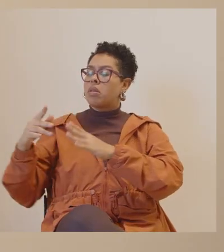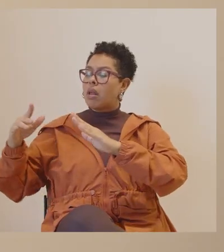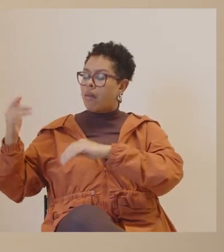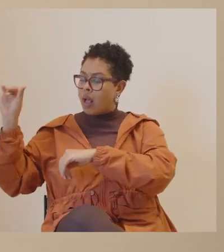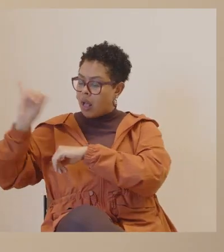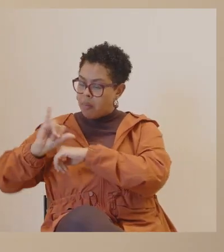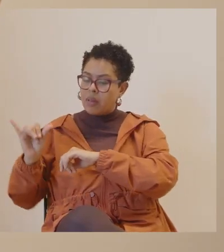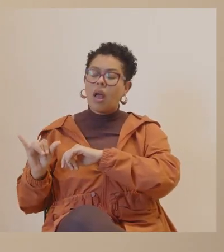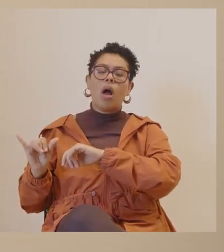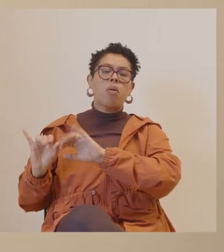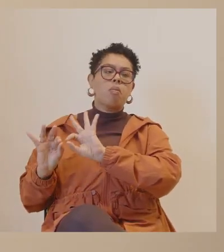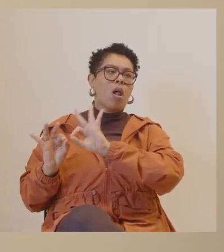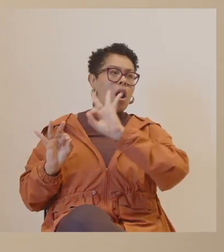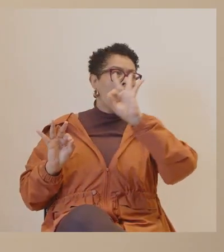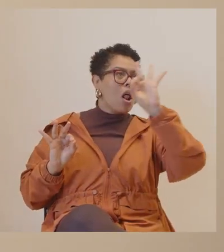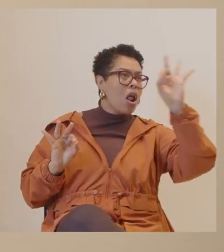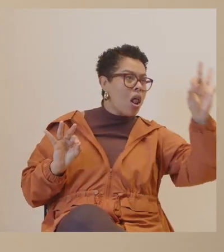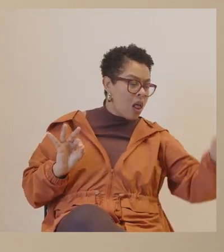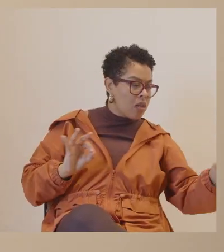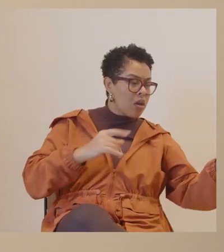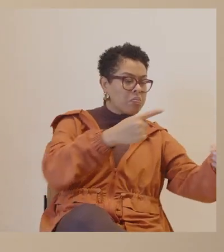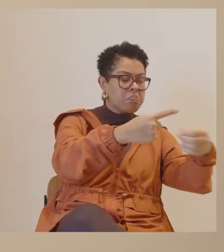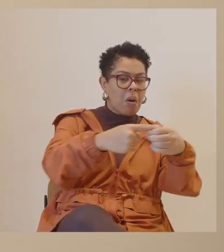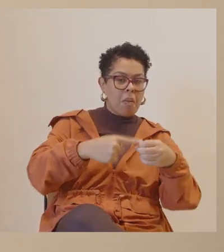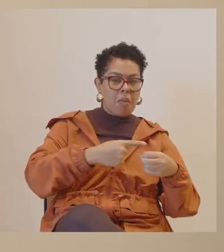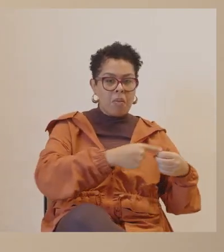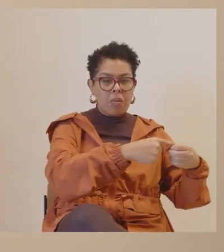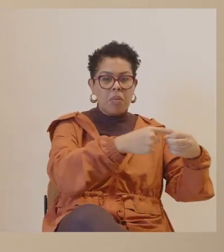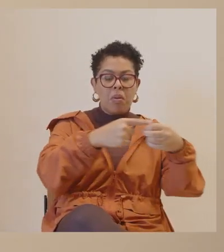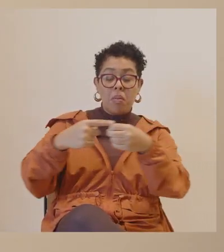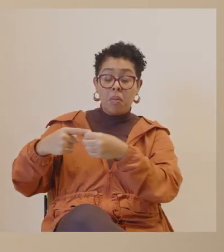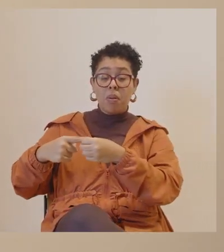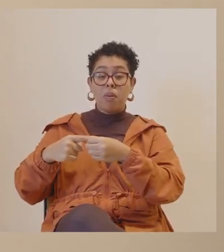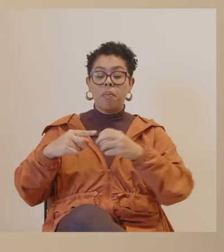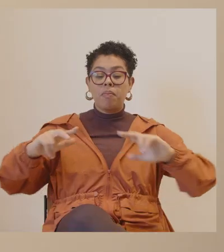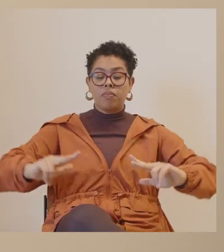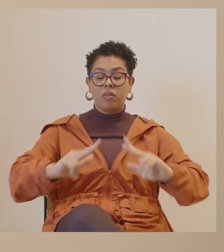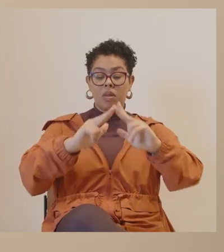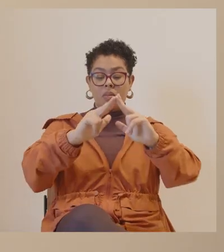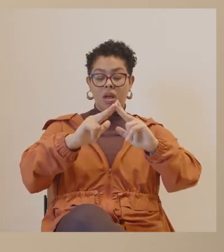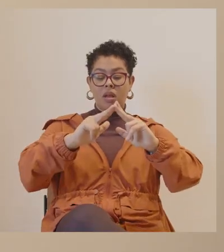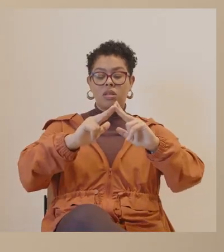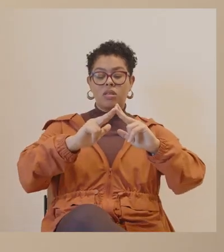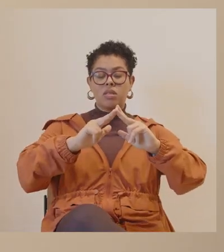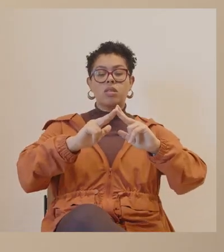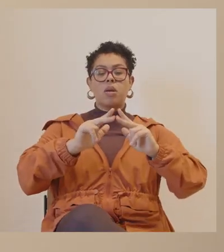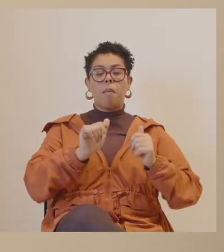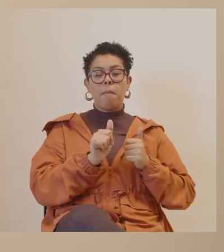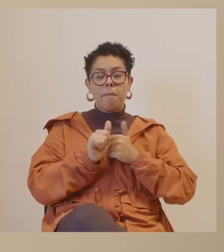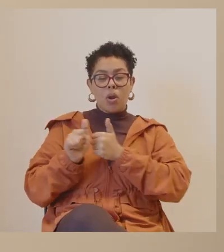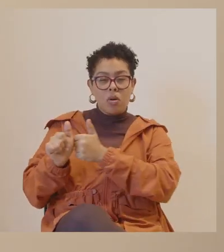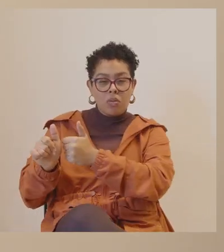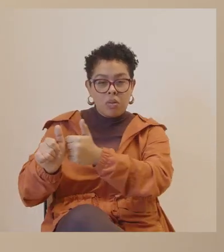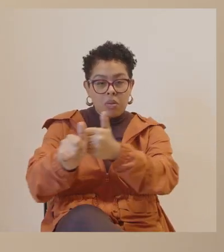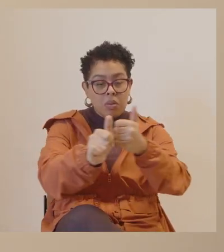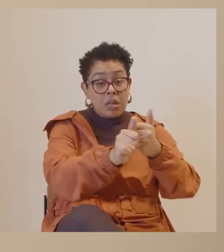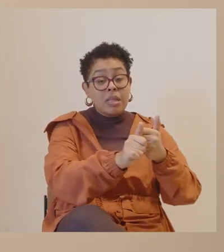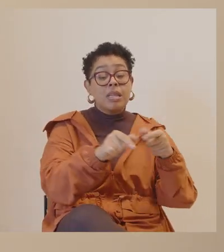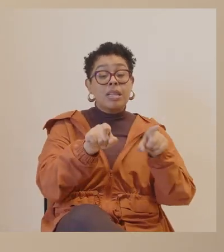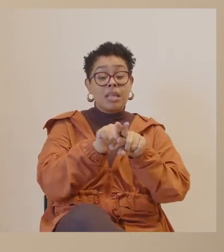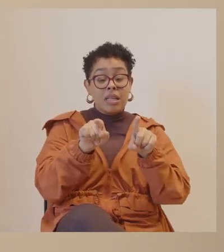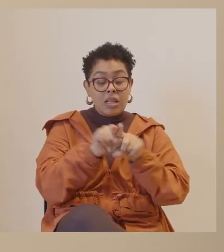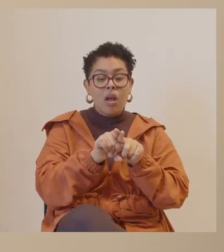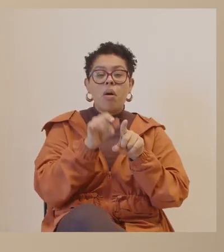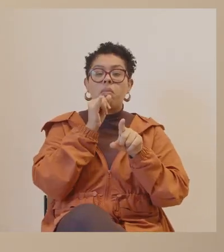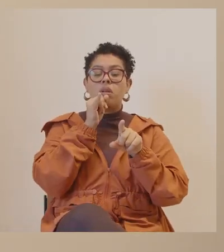França, em todos nos arredores, né, nas bordas do Distrito Central de Paris, né, a transformação